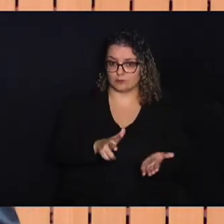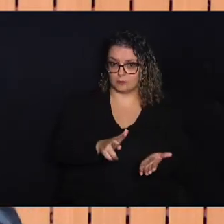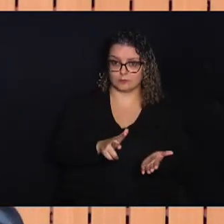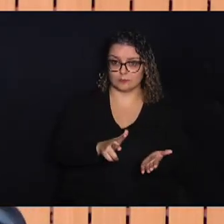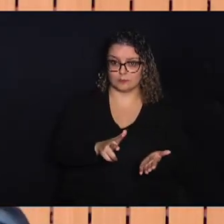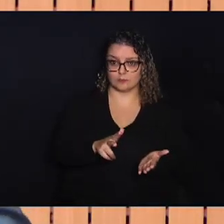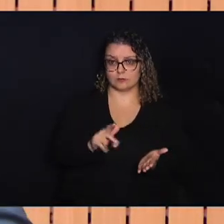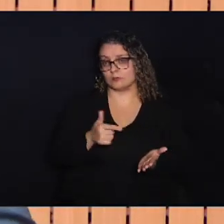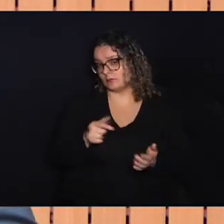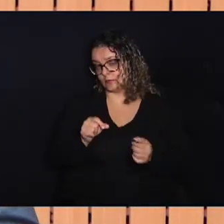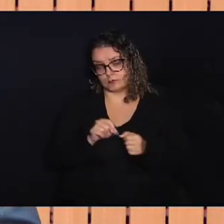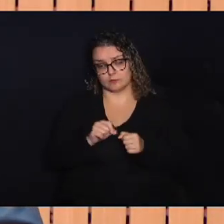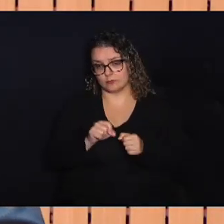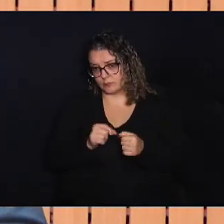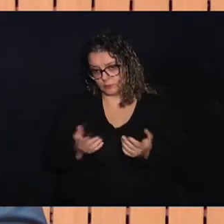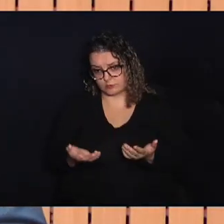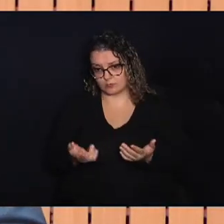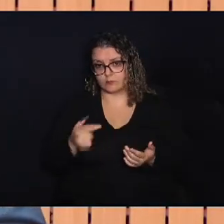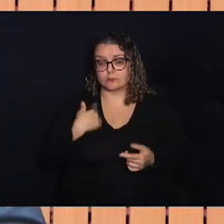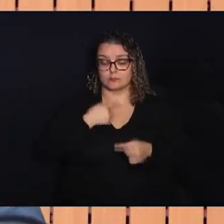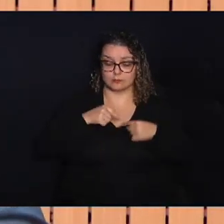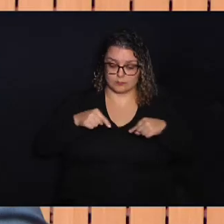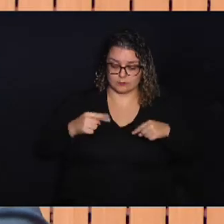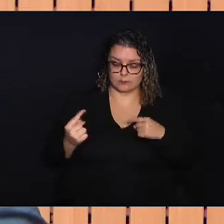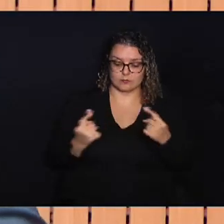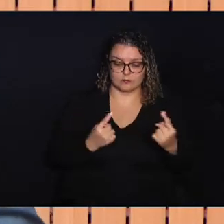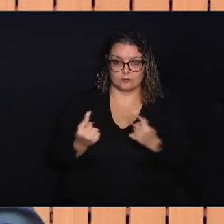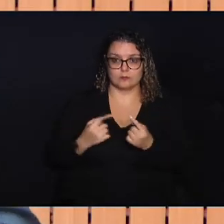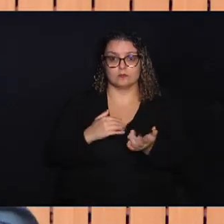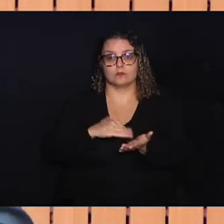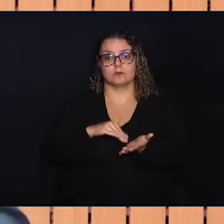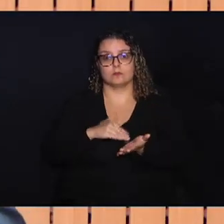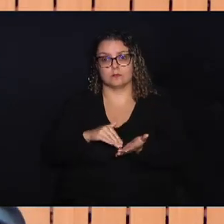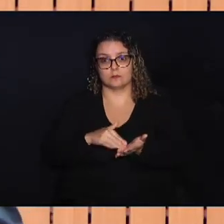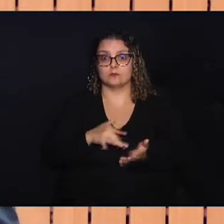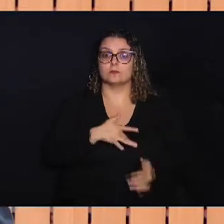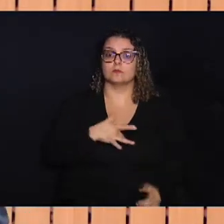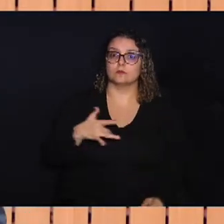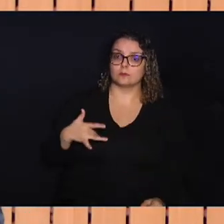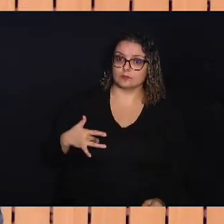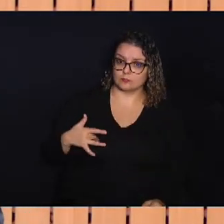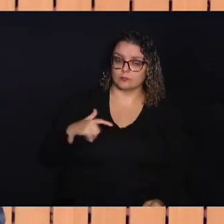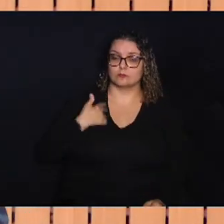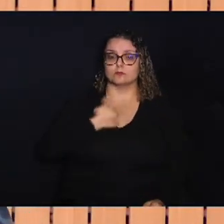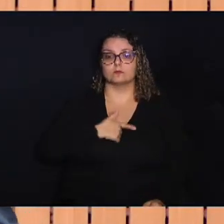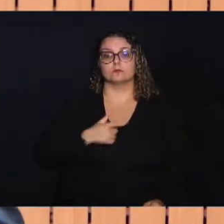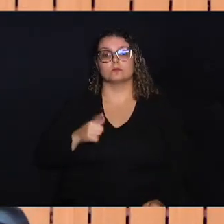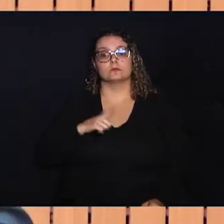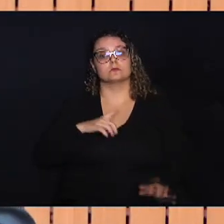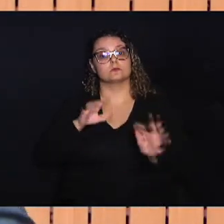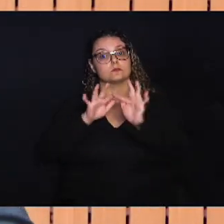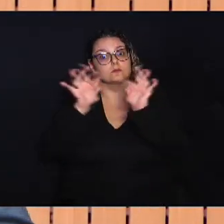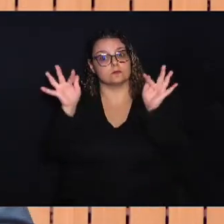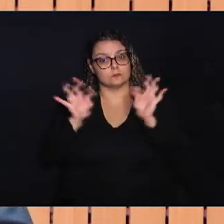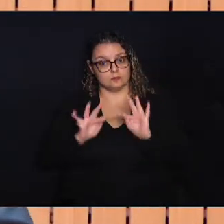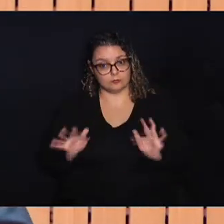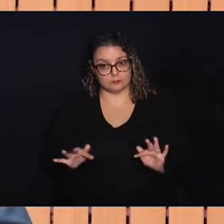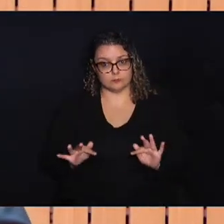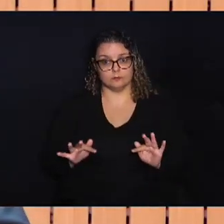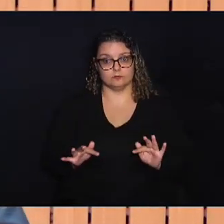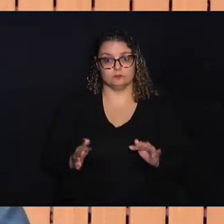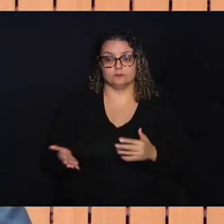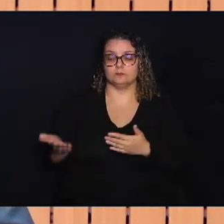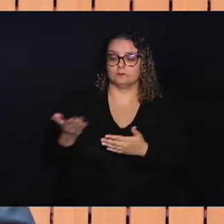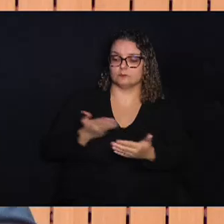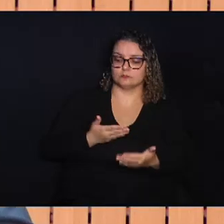não é feito. Então, nosso gabinete foi procurado pela Secretaria da Saúde e nós tivemos a felicidade de estar